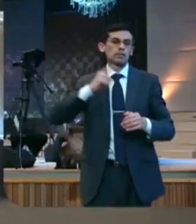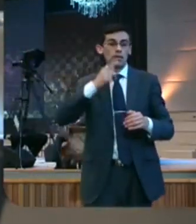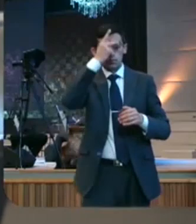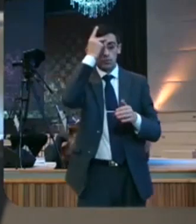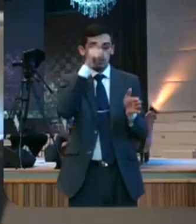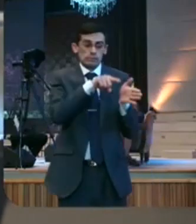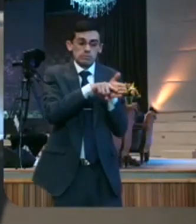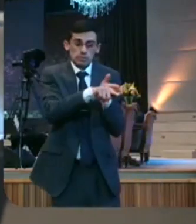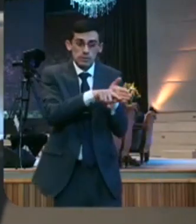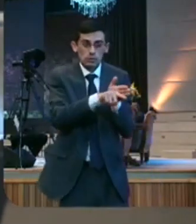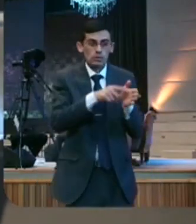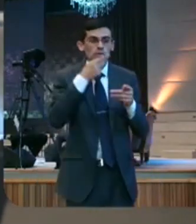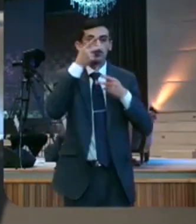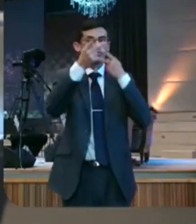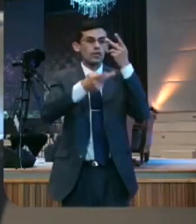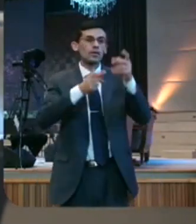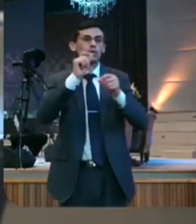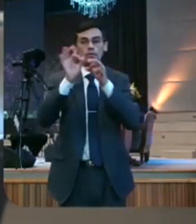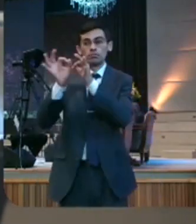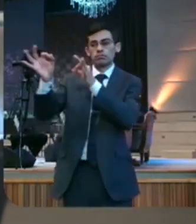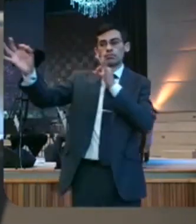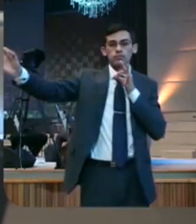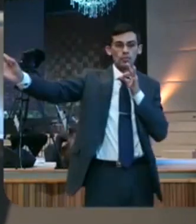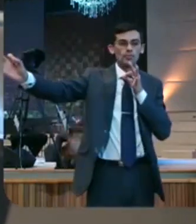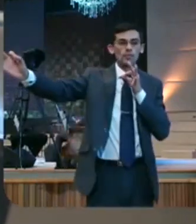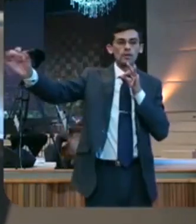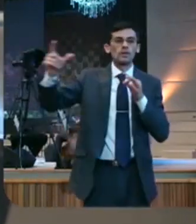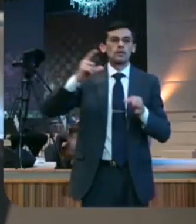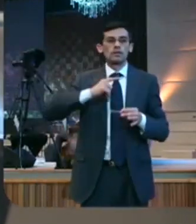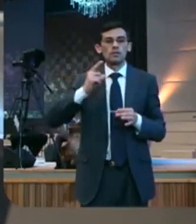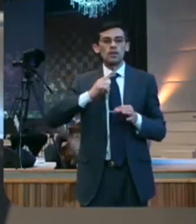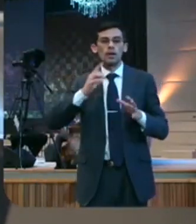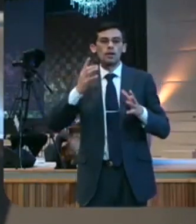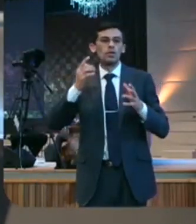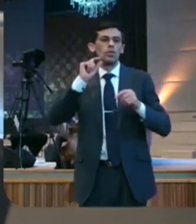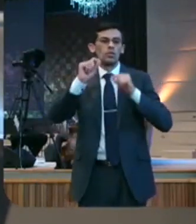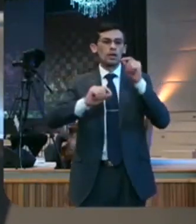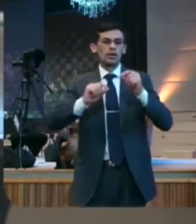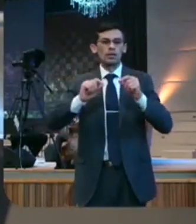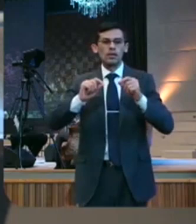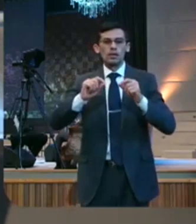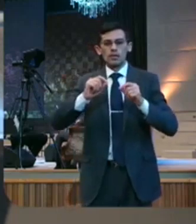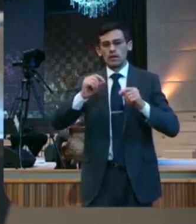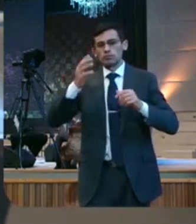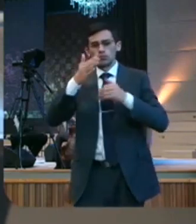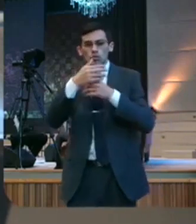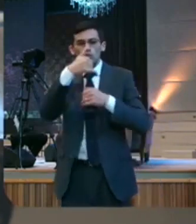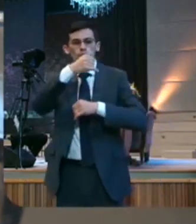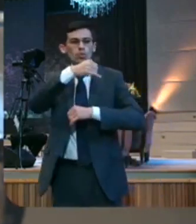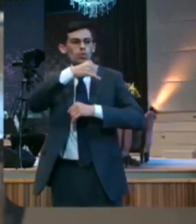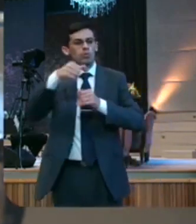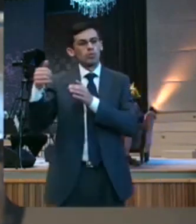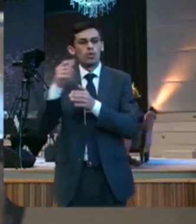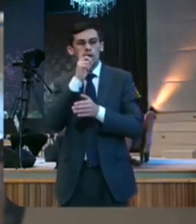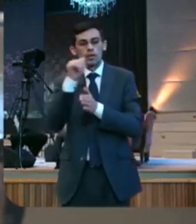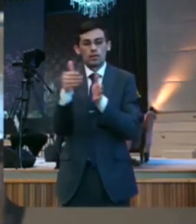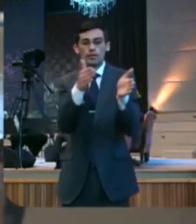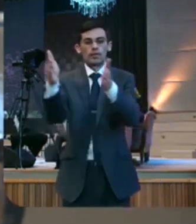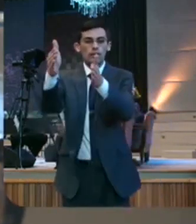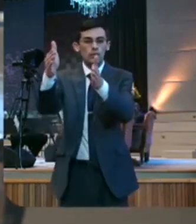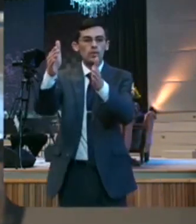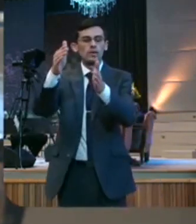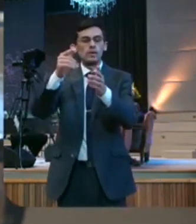era porque havia a cheia do rio e havia braços do rio, e eles estariam numa